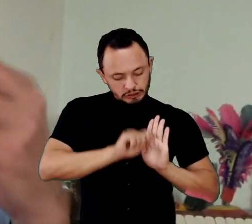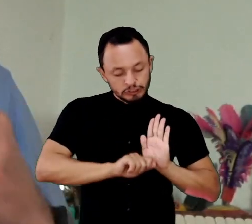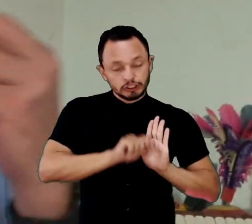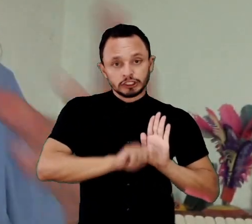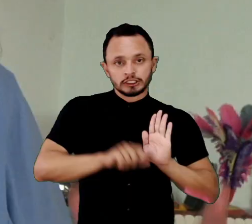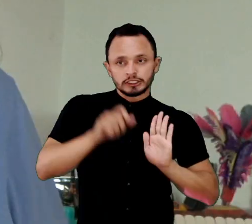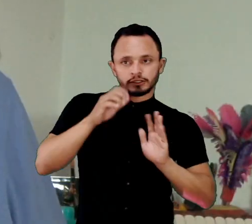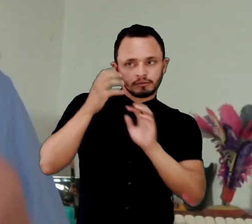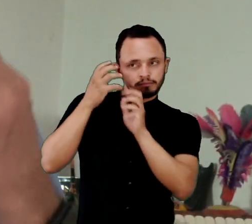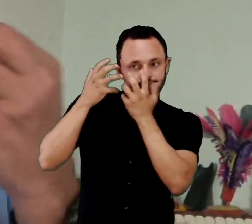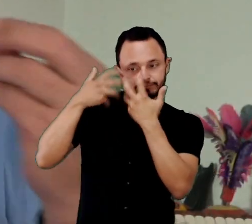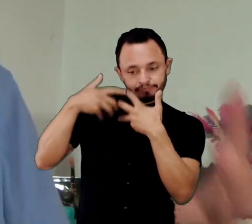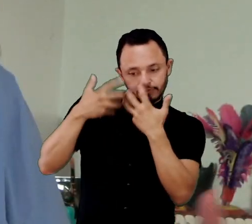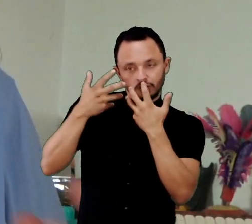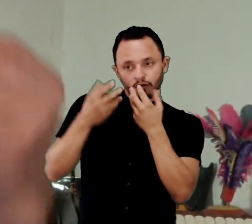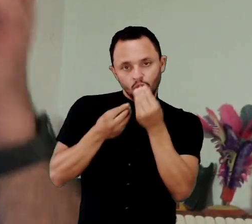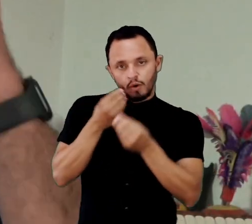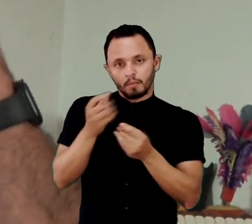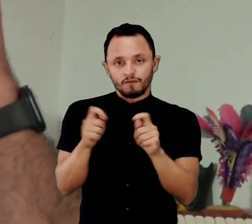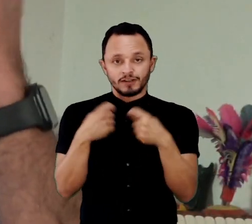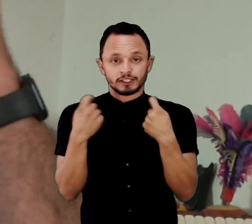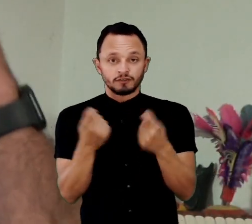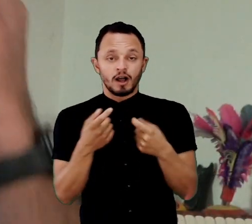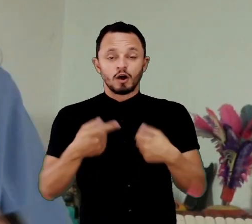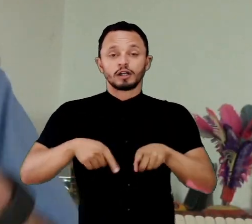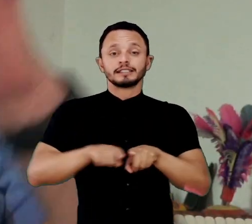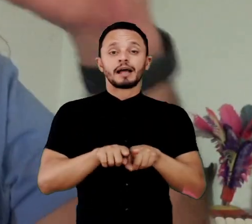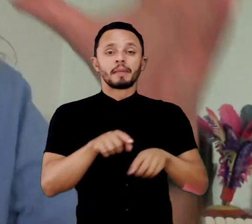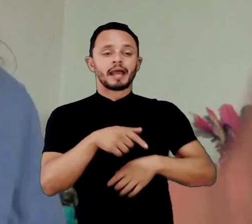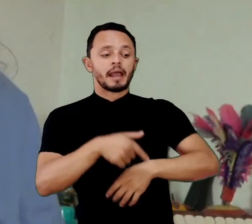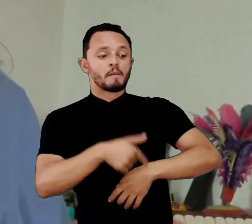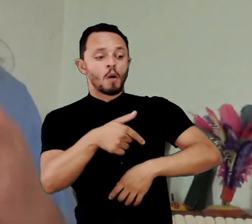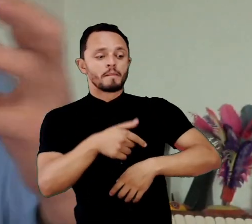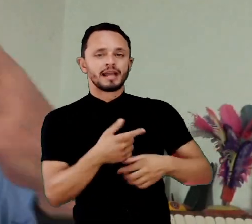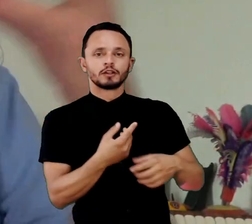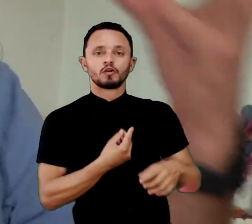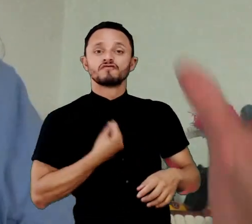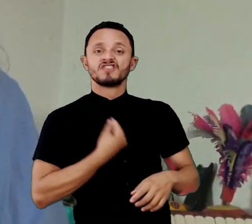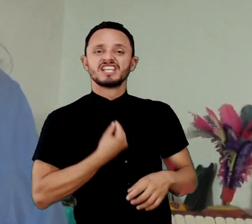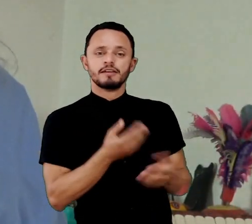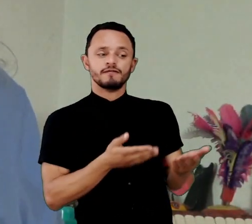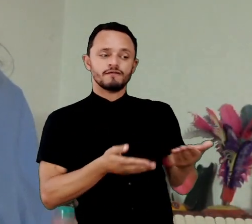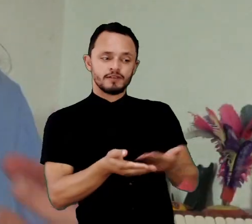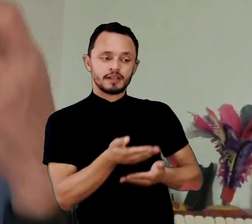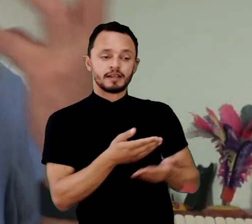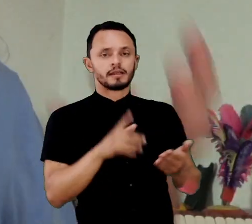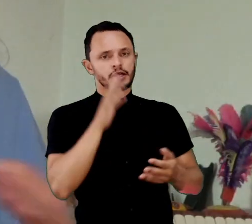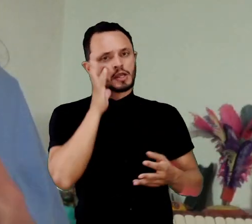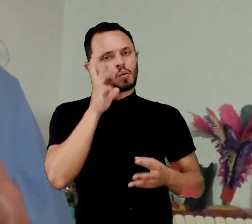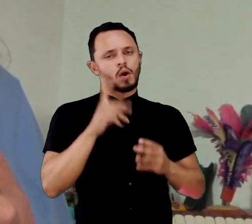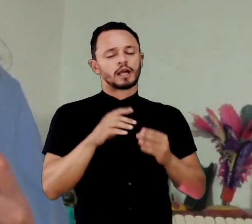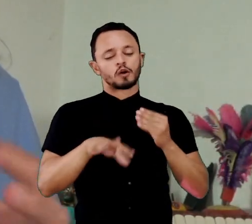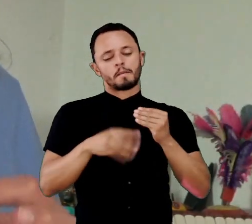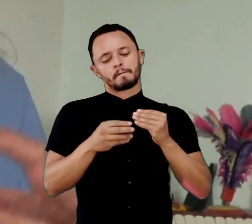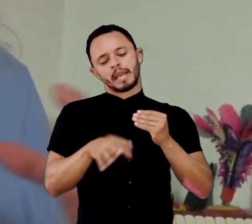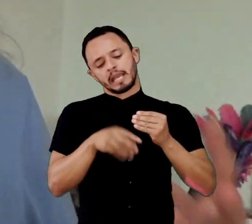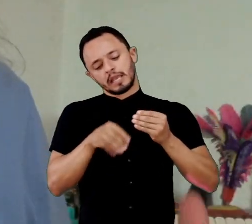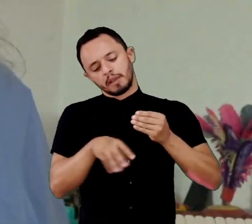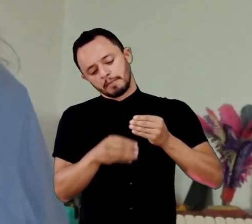reflexão sobre os festivais, o momento que a gente está vivendo. Então acho que ele é mais, né, ele é bem completo